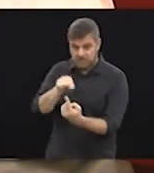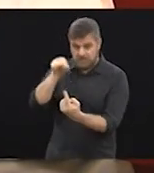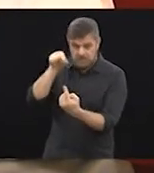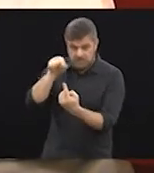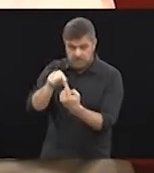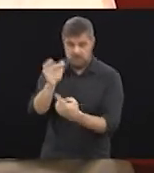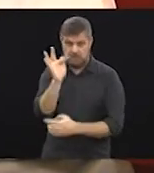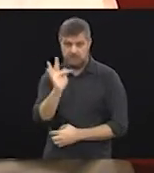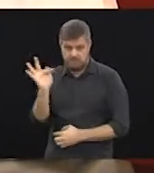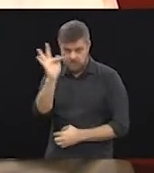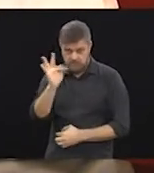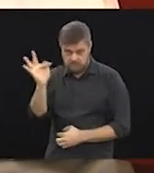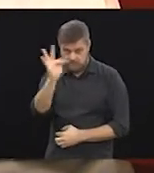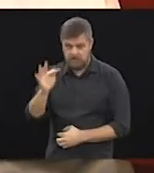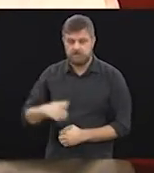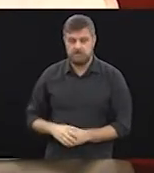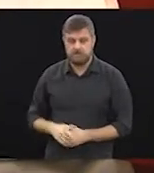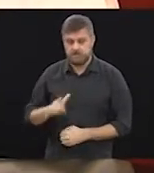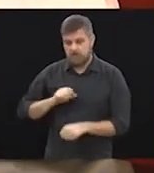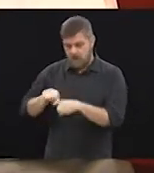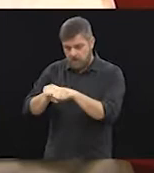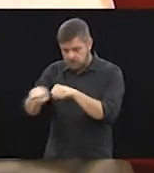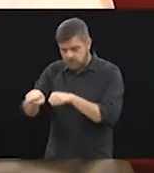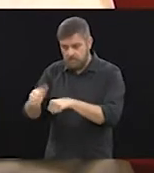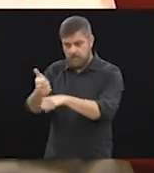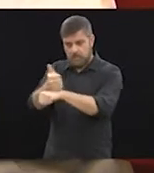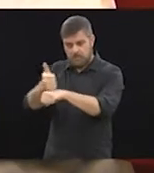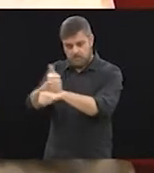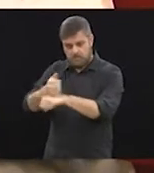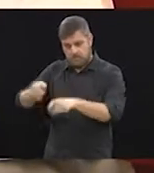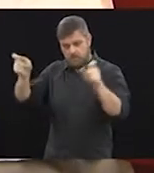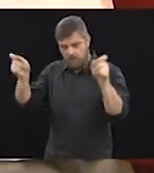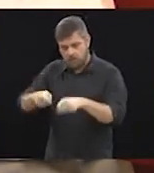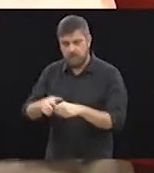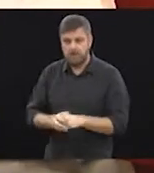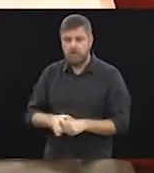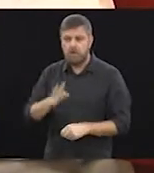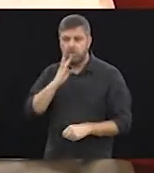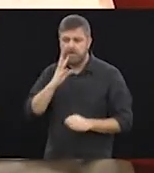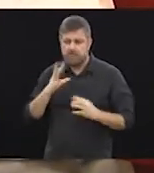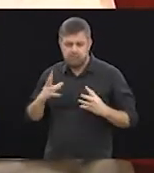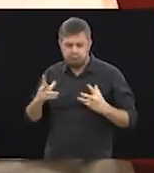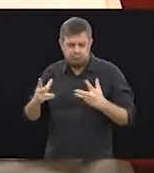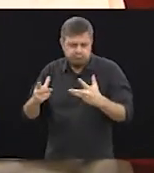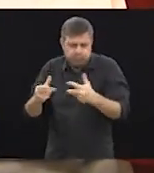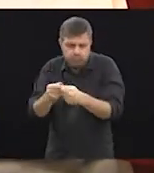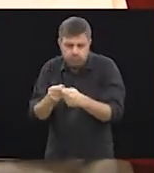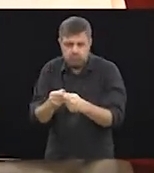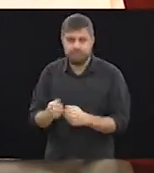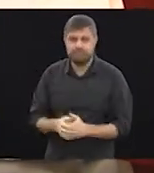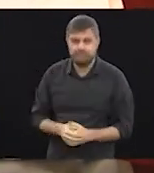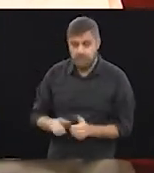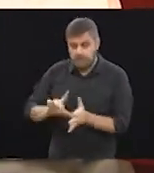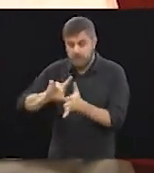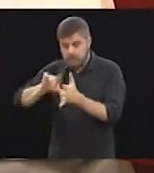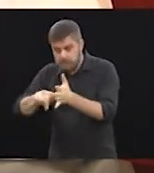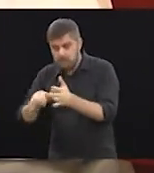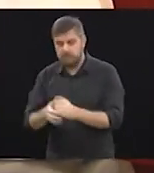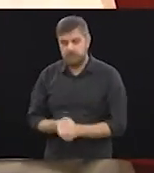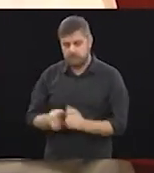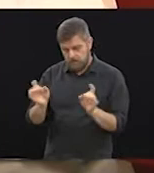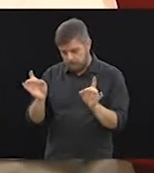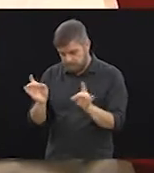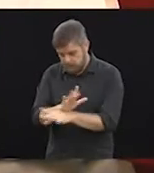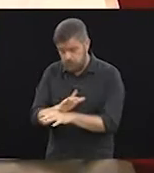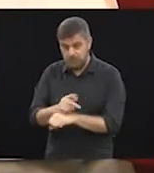objetivo da Faculdade de Medicina, é formar um profissional competente que tenha um conhecimento geral. Terminada essa fase